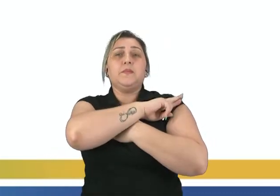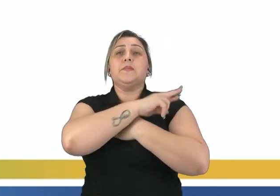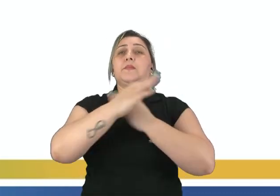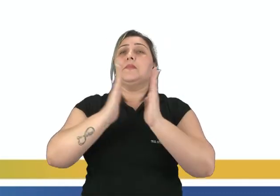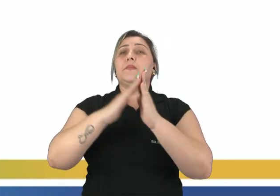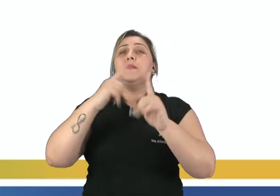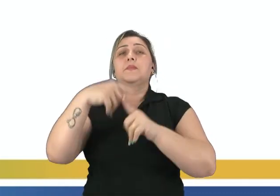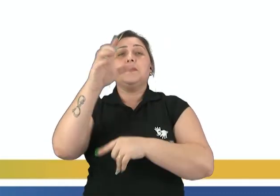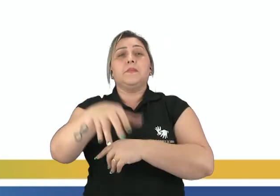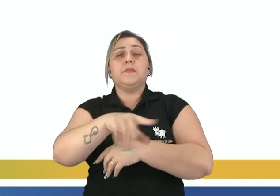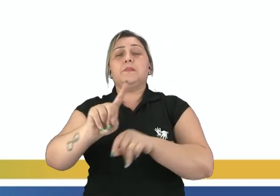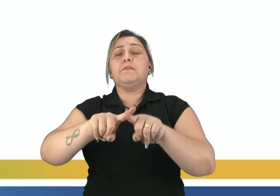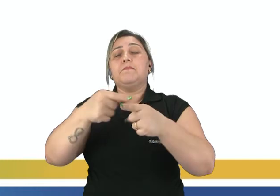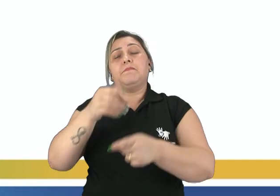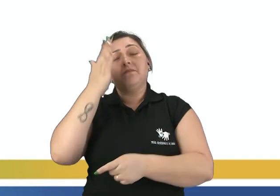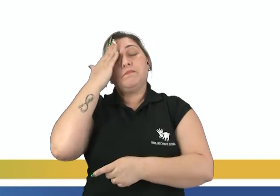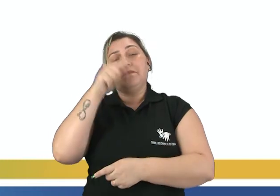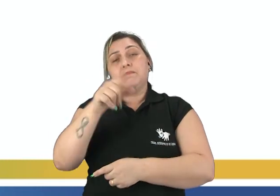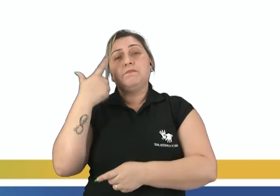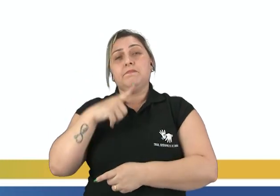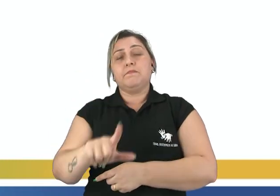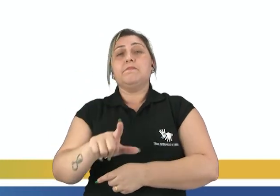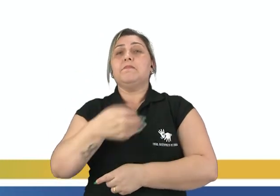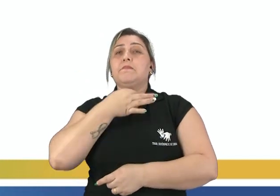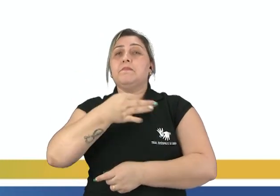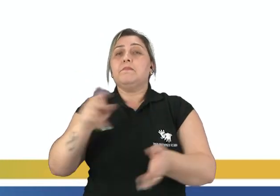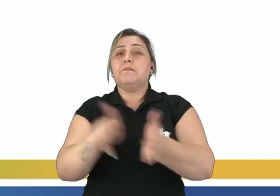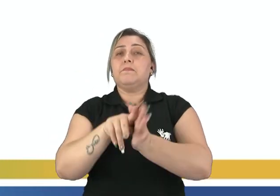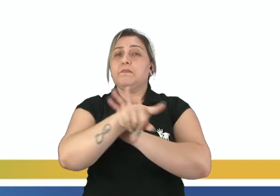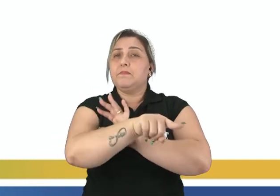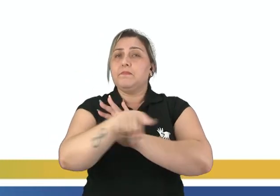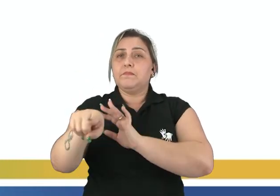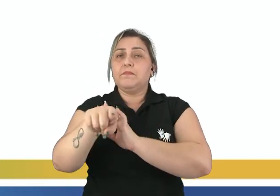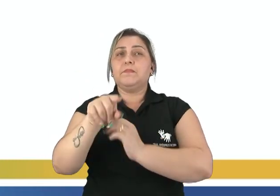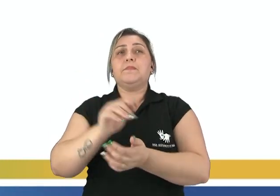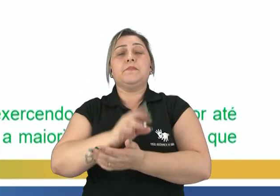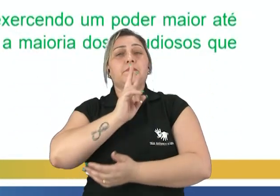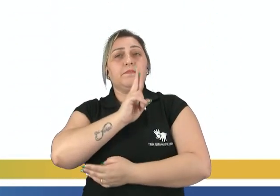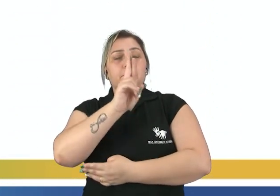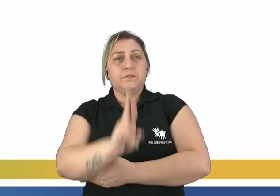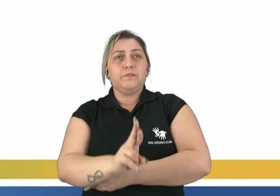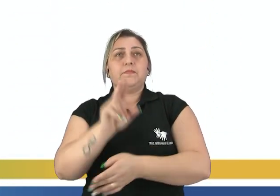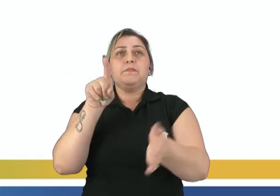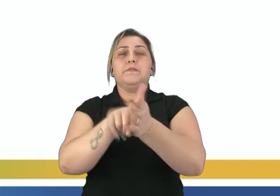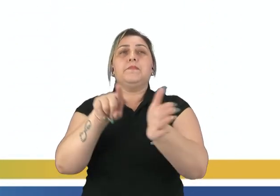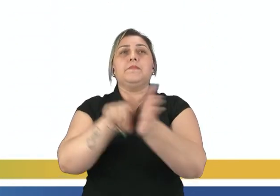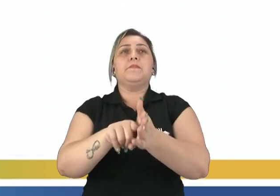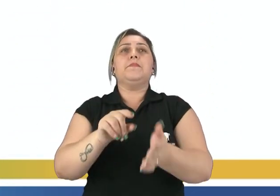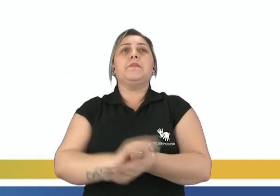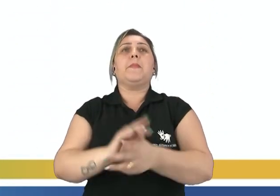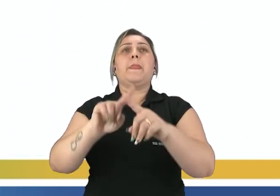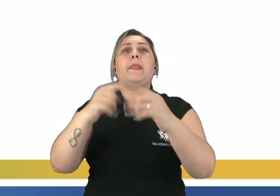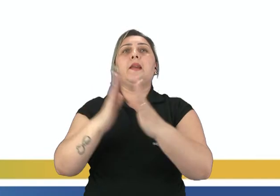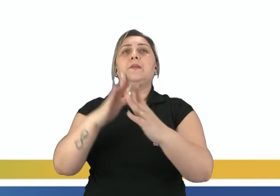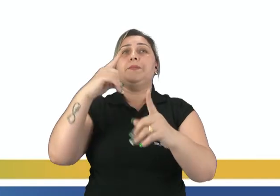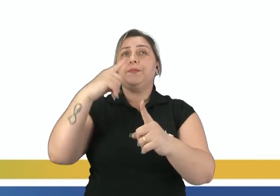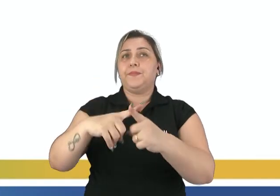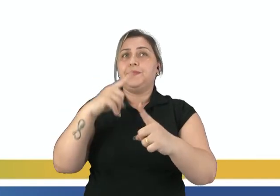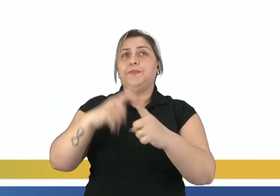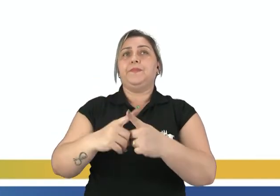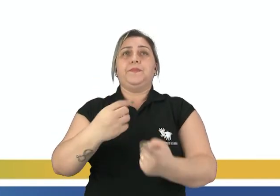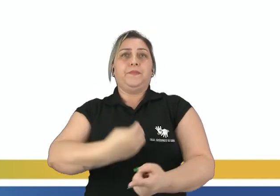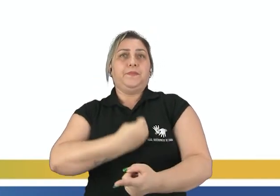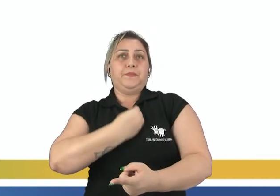vocês conseguem desenvolver com as palavras de vocês uma resposta para essa pergunta. Mas está ali em verde, a Igreja Católica